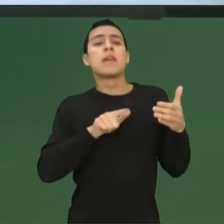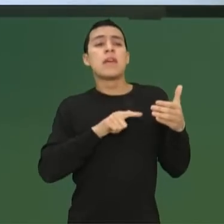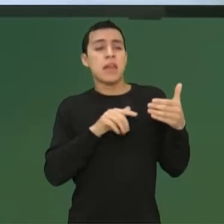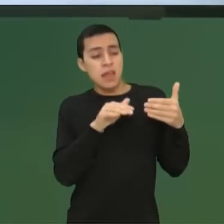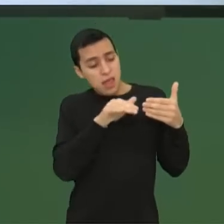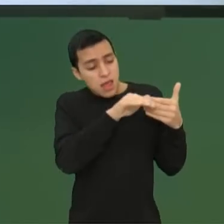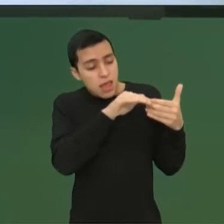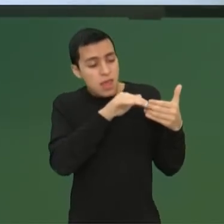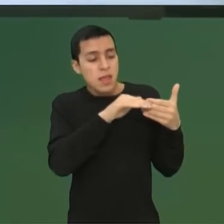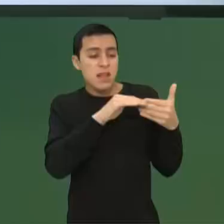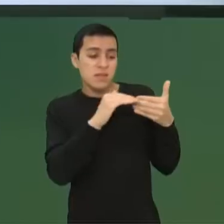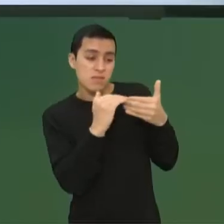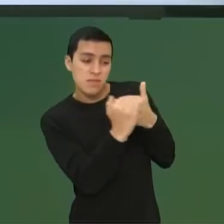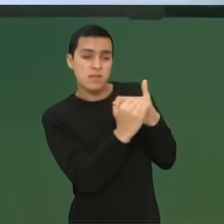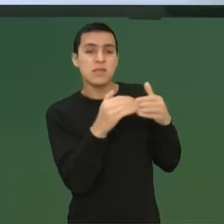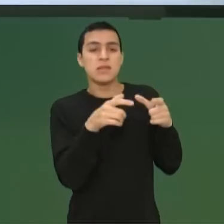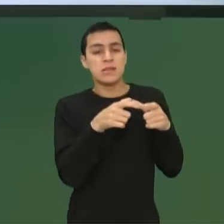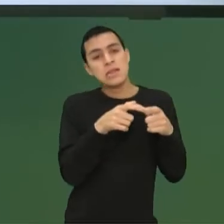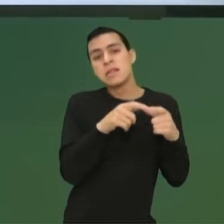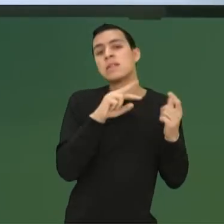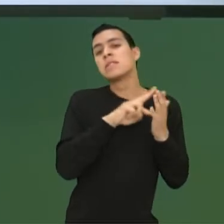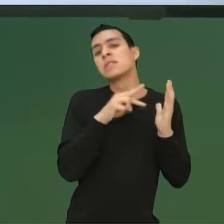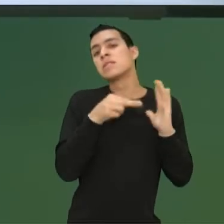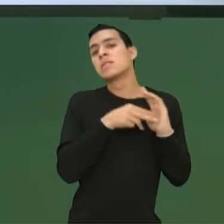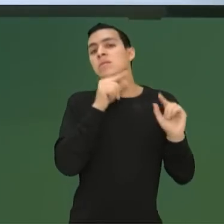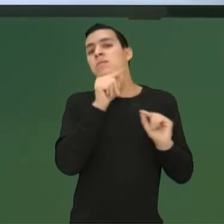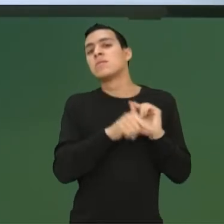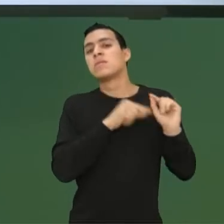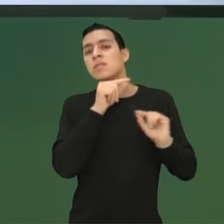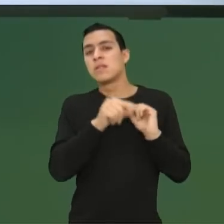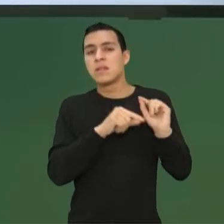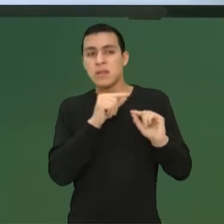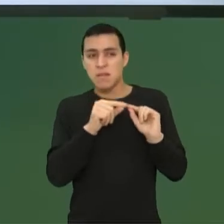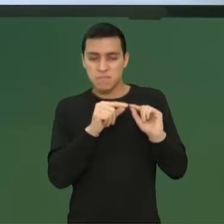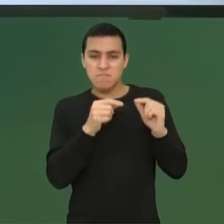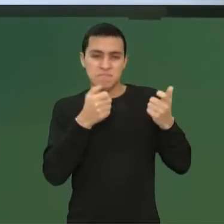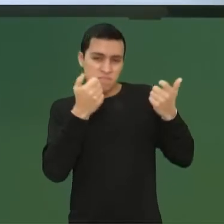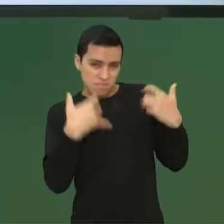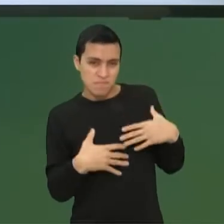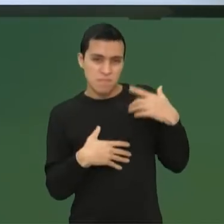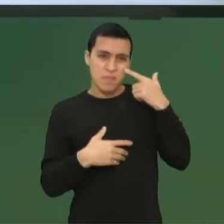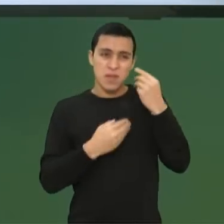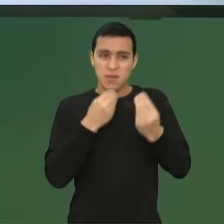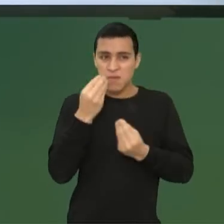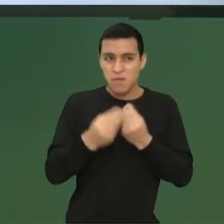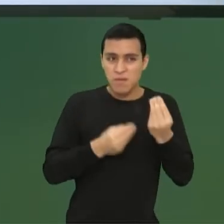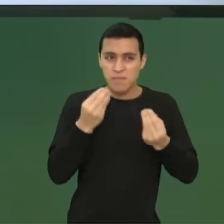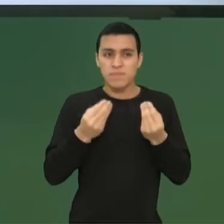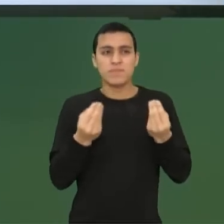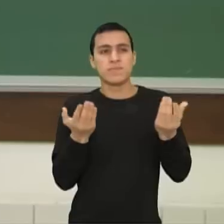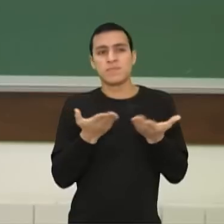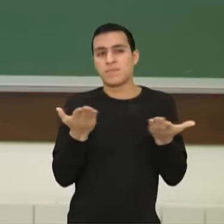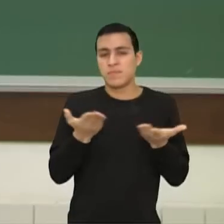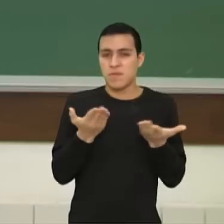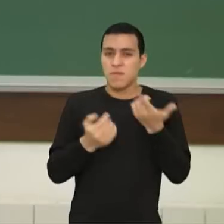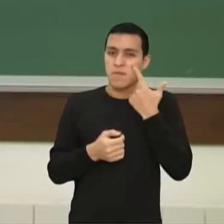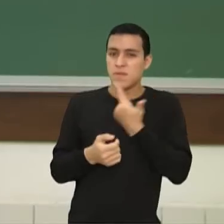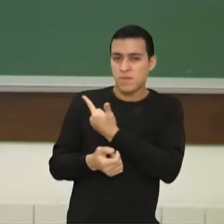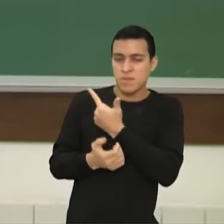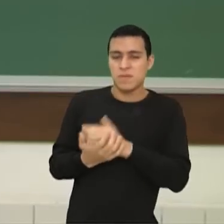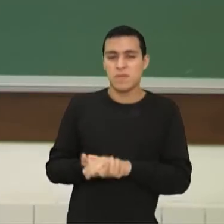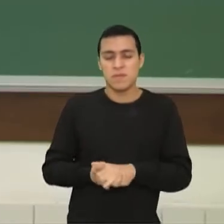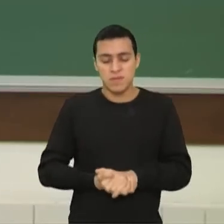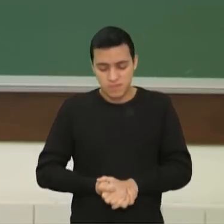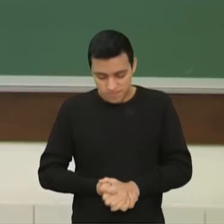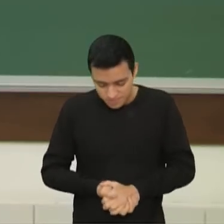região onde para e fica essa marquinha, nós chamamos de menisco. Vou mostrar para vocês na prática. Vamos ver comigo? Acompanhem aqui comigo